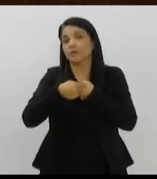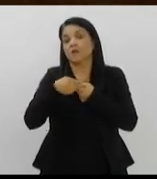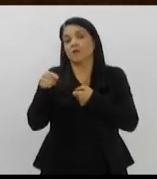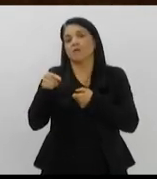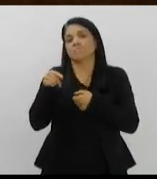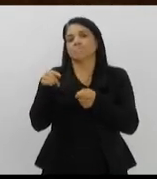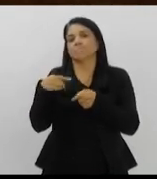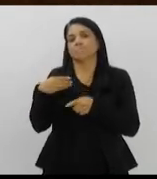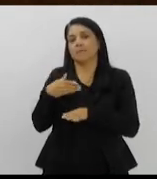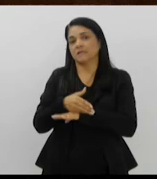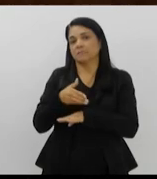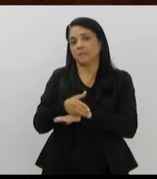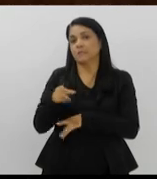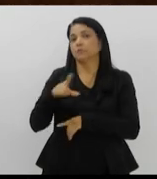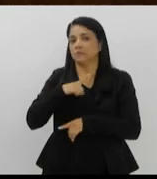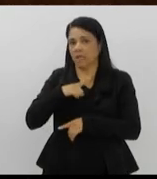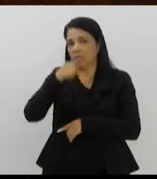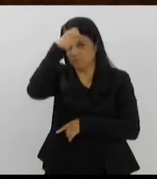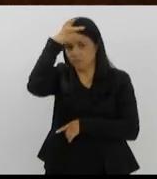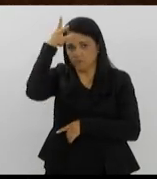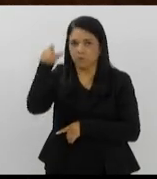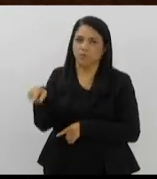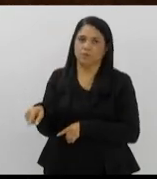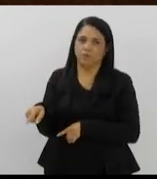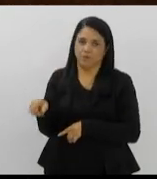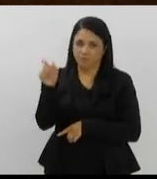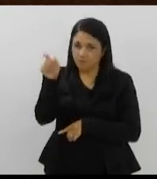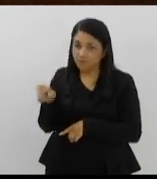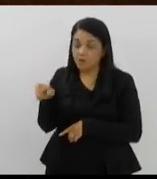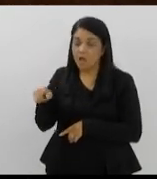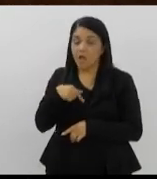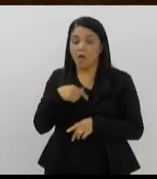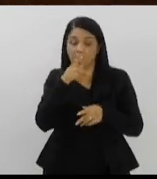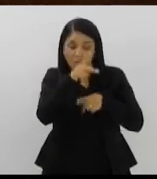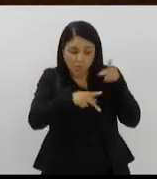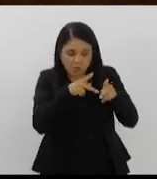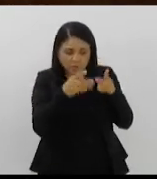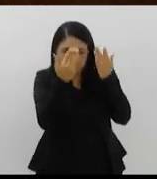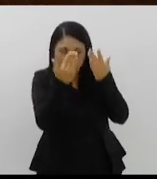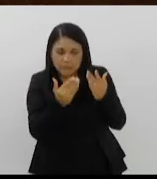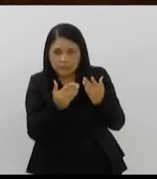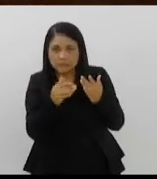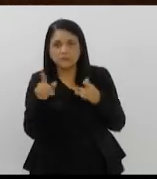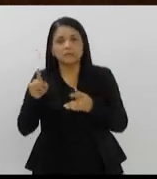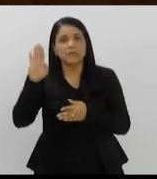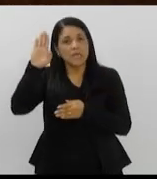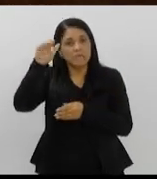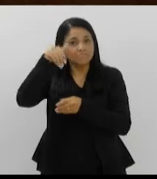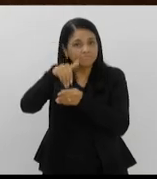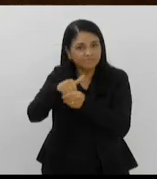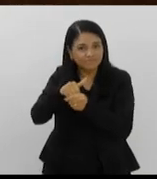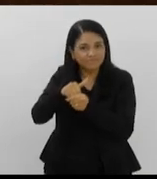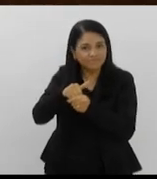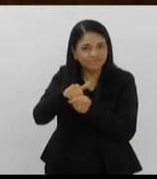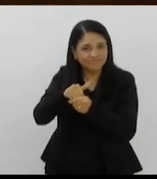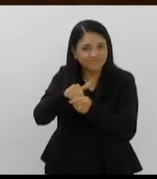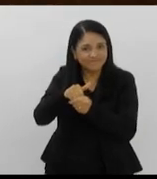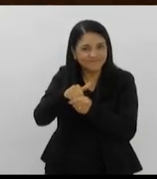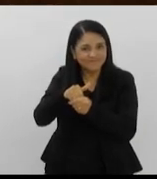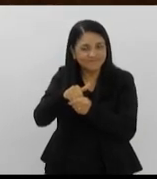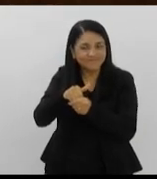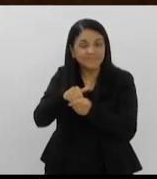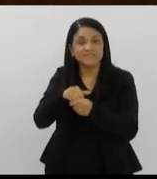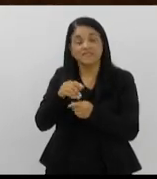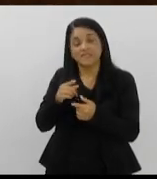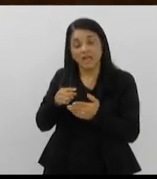do prefeito. E aí cabe à população analisar se o prefeito é candidato à reeleição, se o prefeito está indicando um